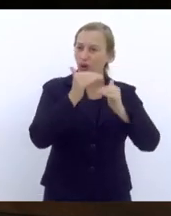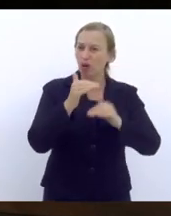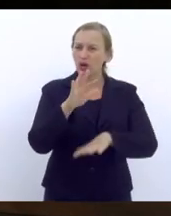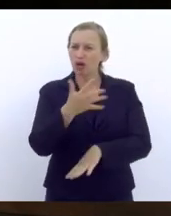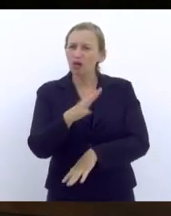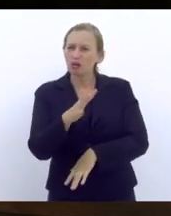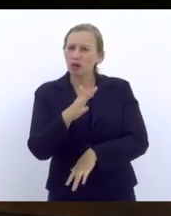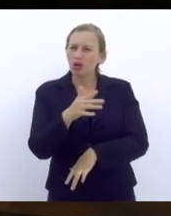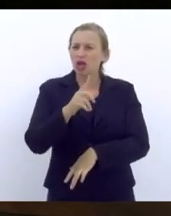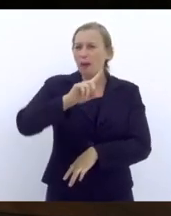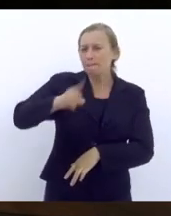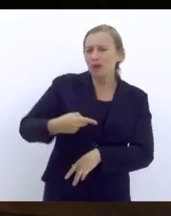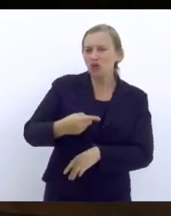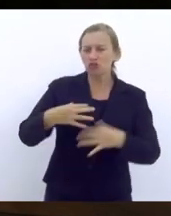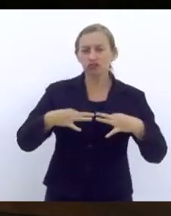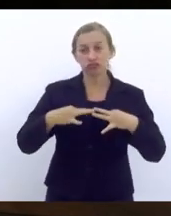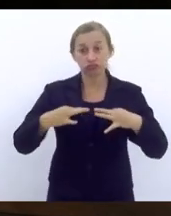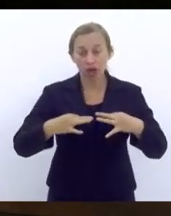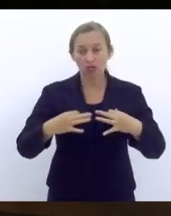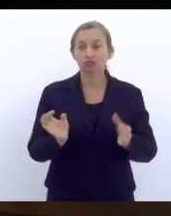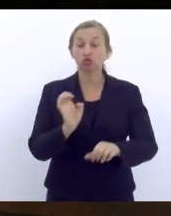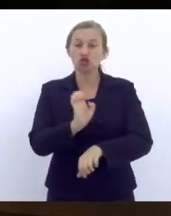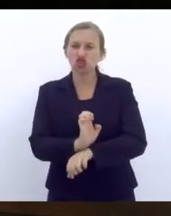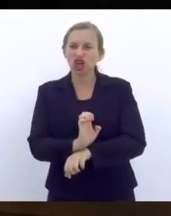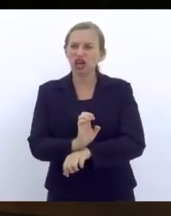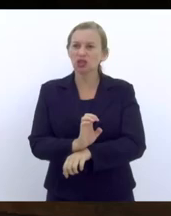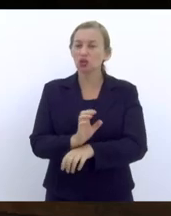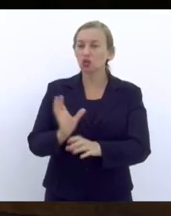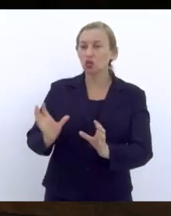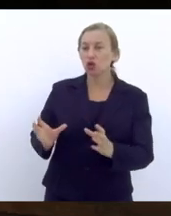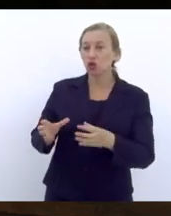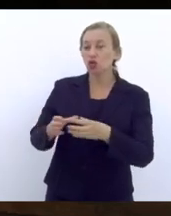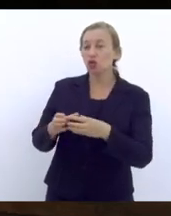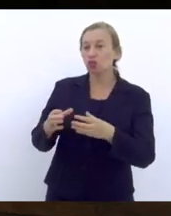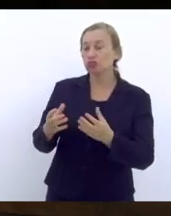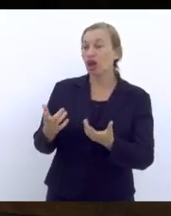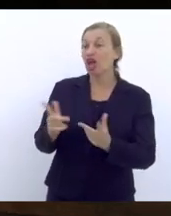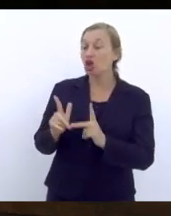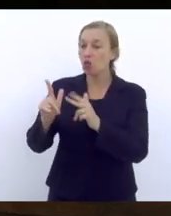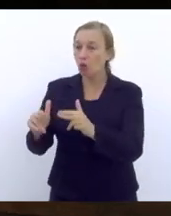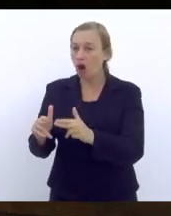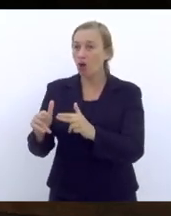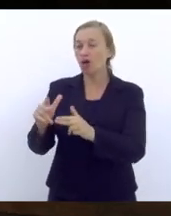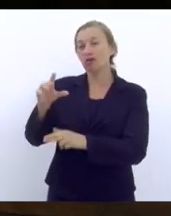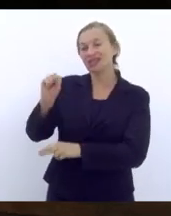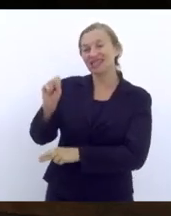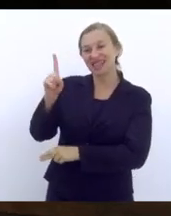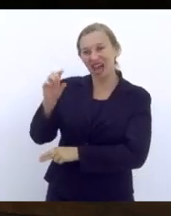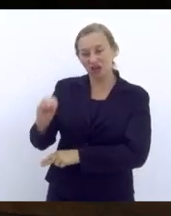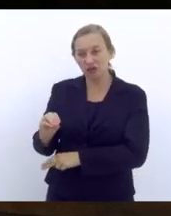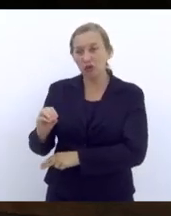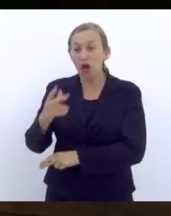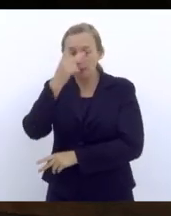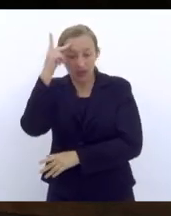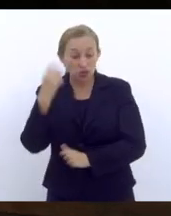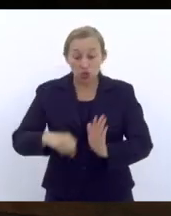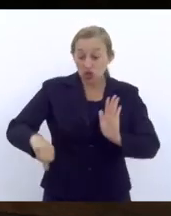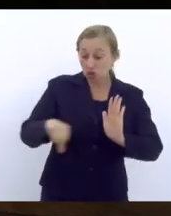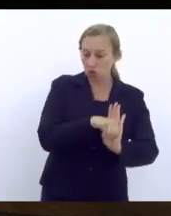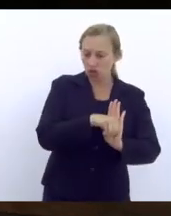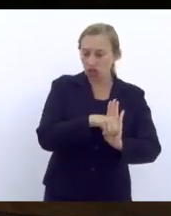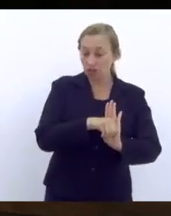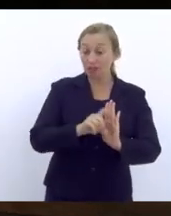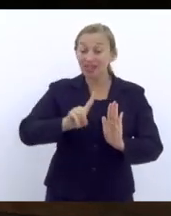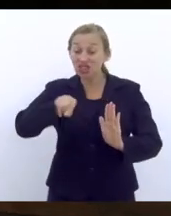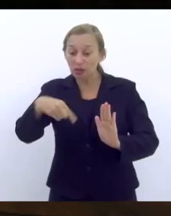aproximadamente 1.000 voluntários no Estado, e a maioria deles, como sabe aqui na mesa, são jovens que eram do crime e foram